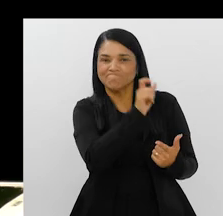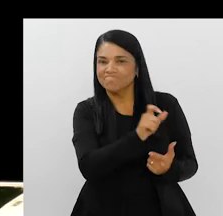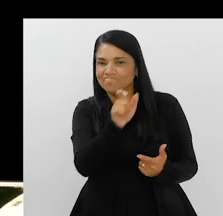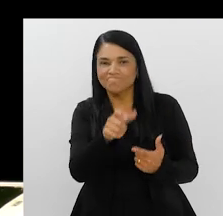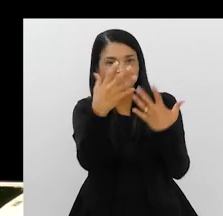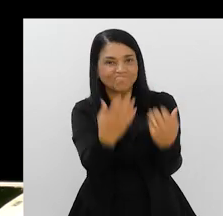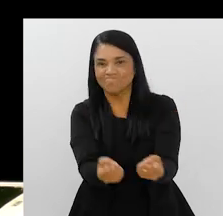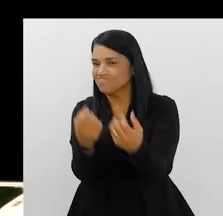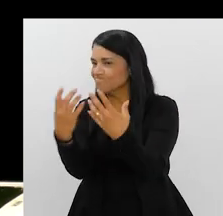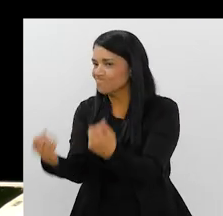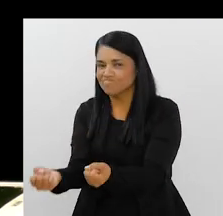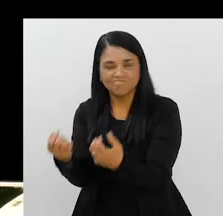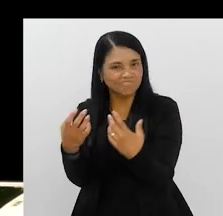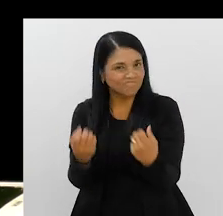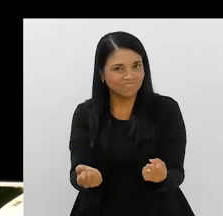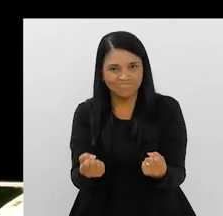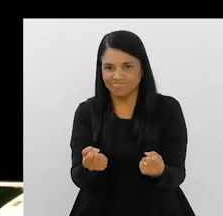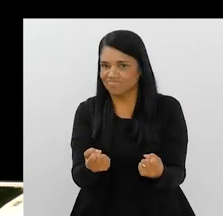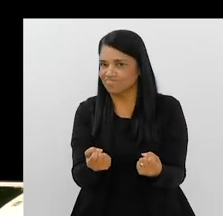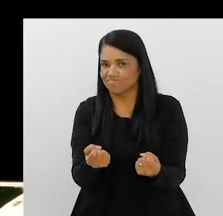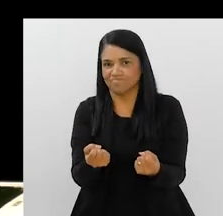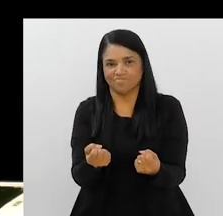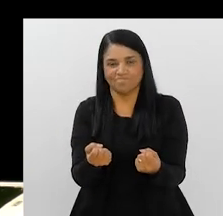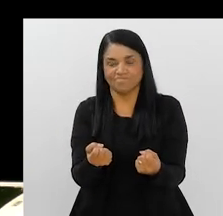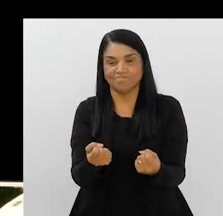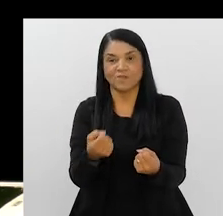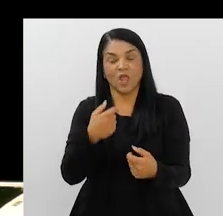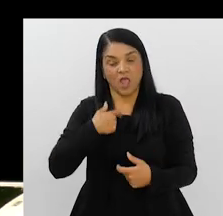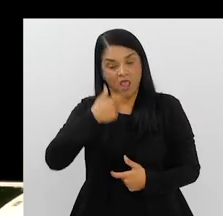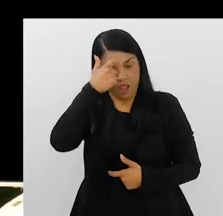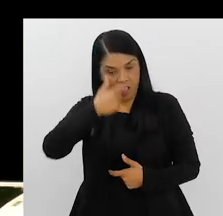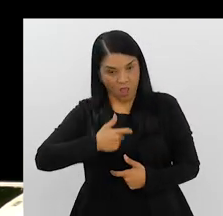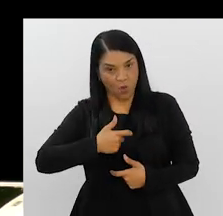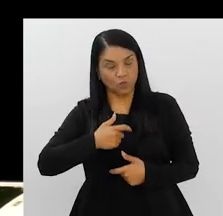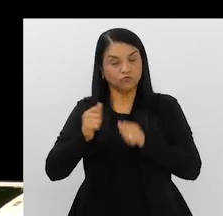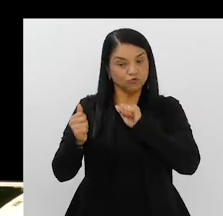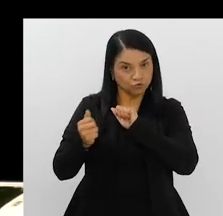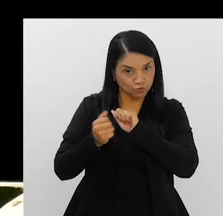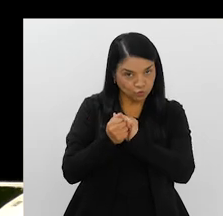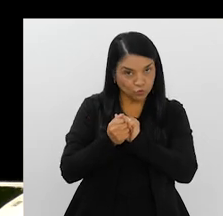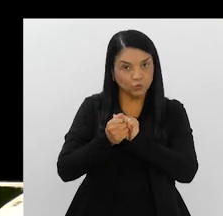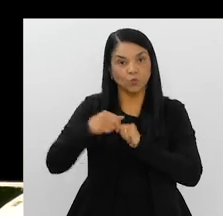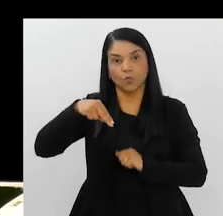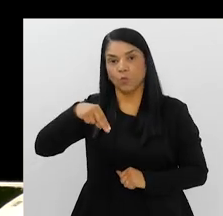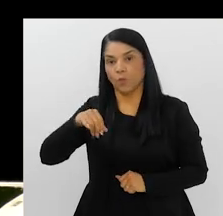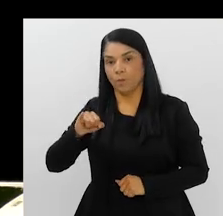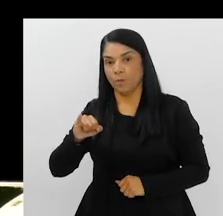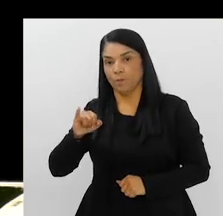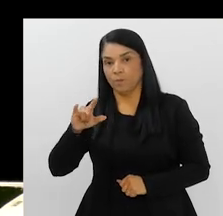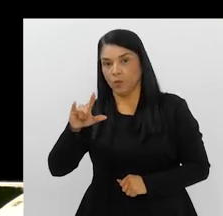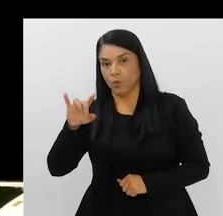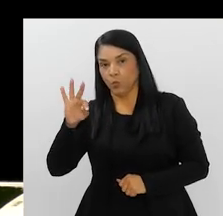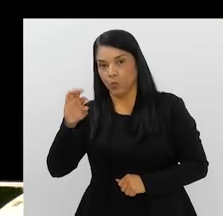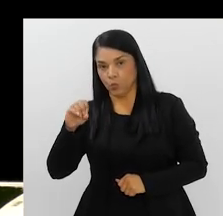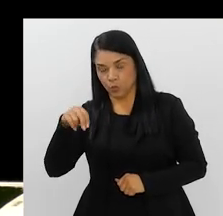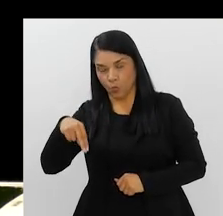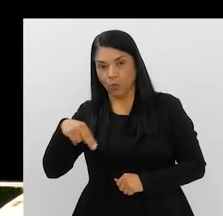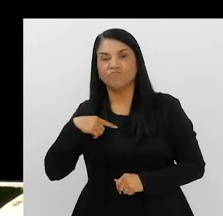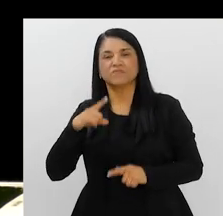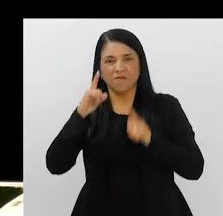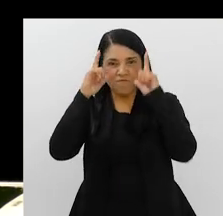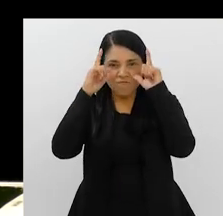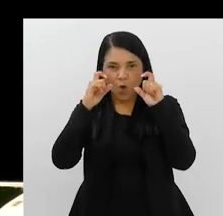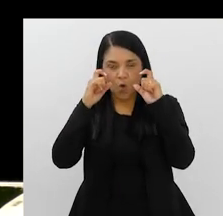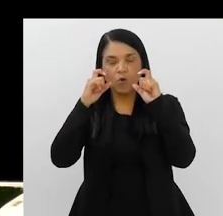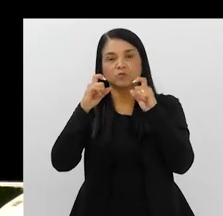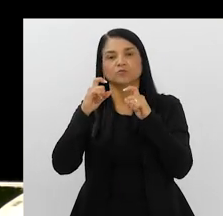Nenhum colega de barracão aceitou fazer a matéria. E eu faço essa matéria com o Milton. Existe até uma foto do Jornal